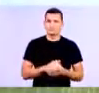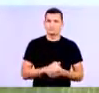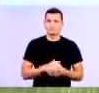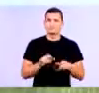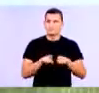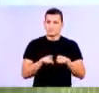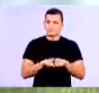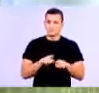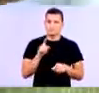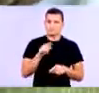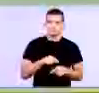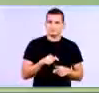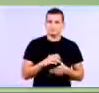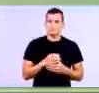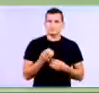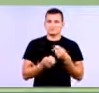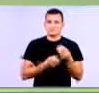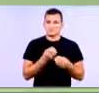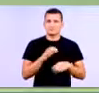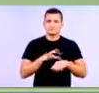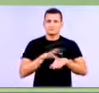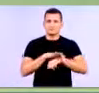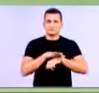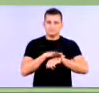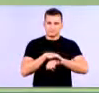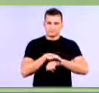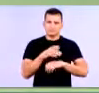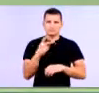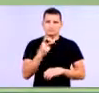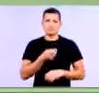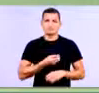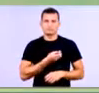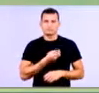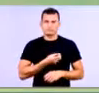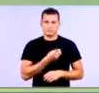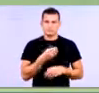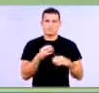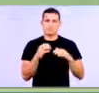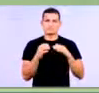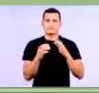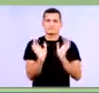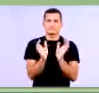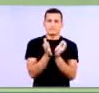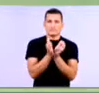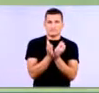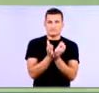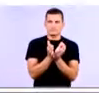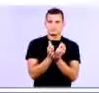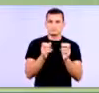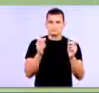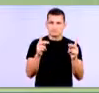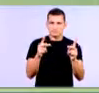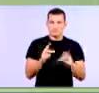uma forma de estar garantindo aí a sobrevivência dessas organizações,